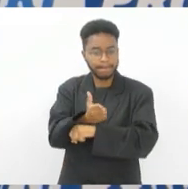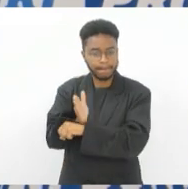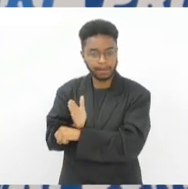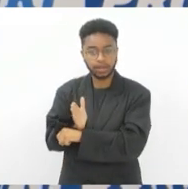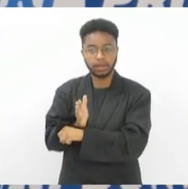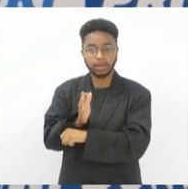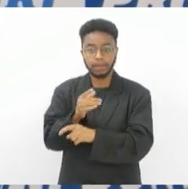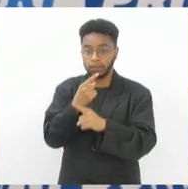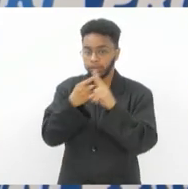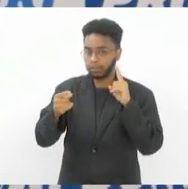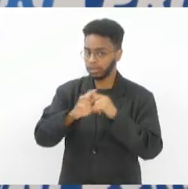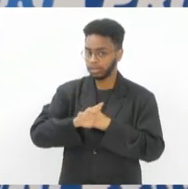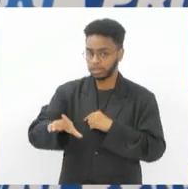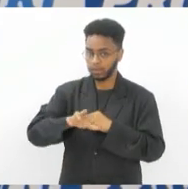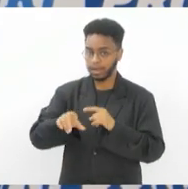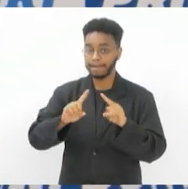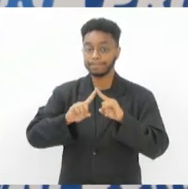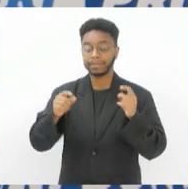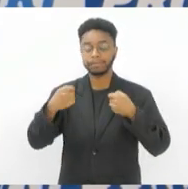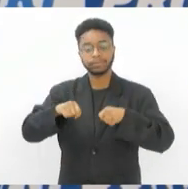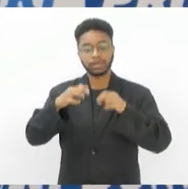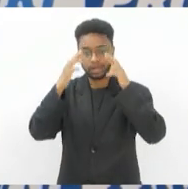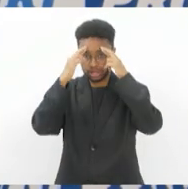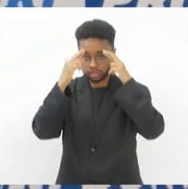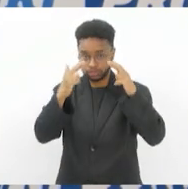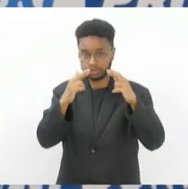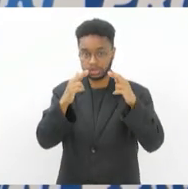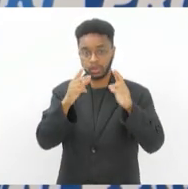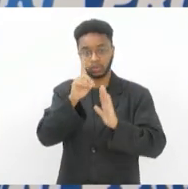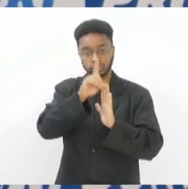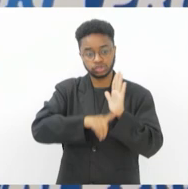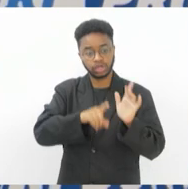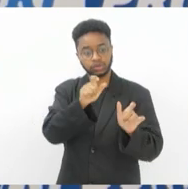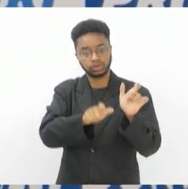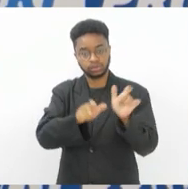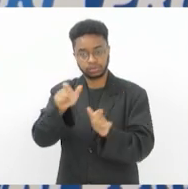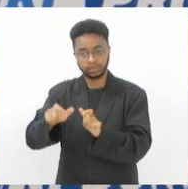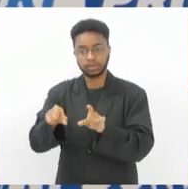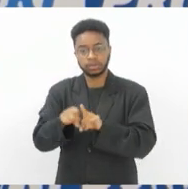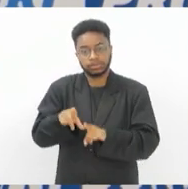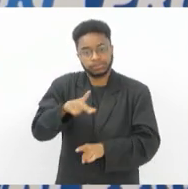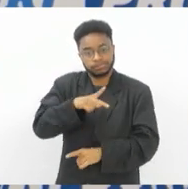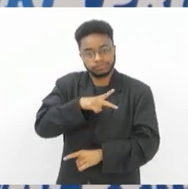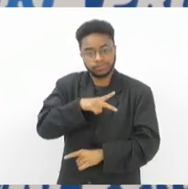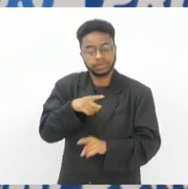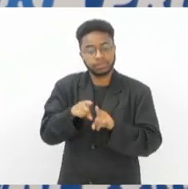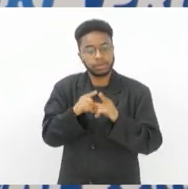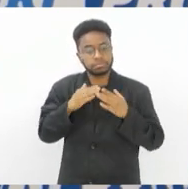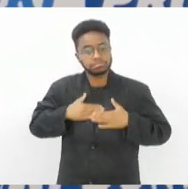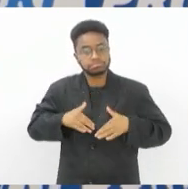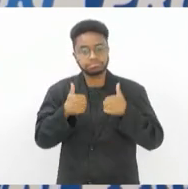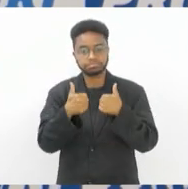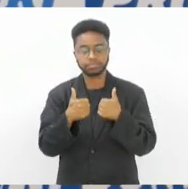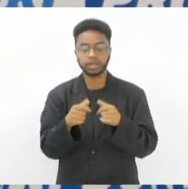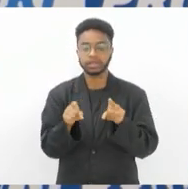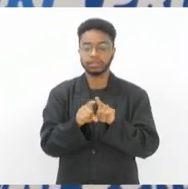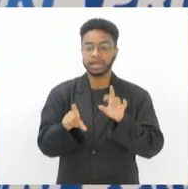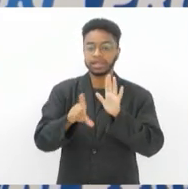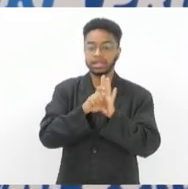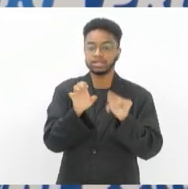não é proibida, mas deve respeitar o direito do consumidor à privacidade e ao sossego. A Lei